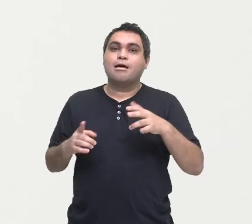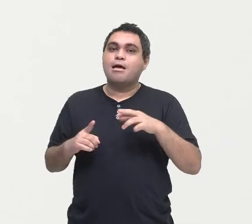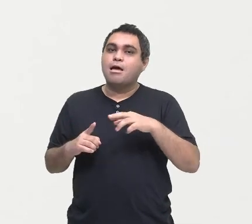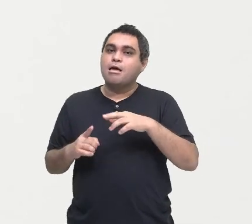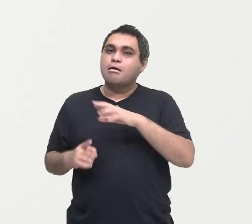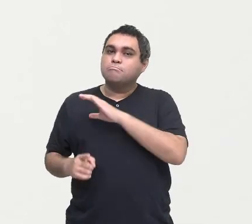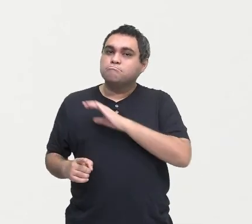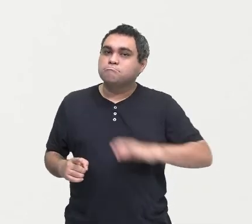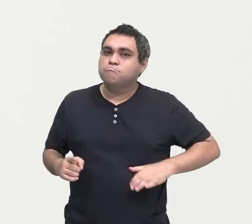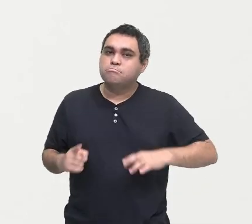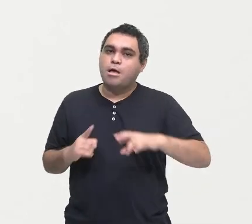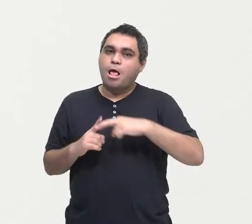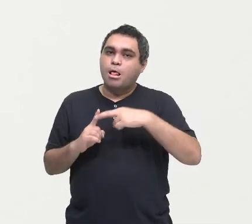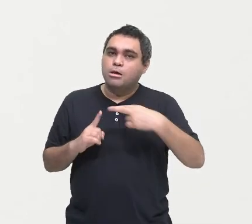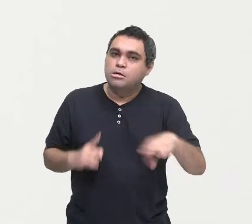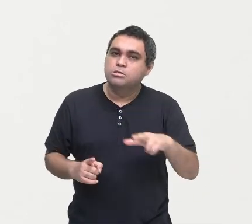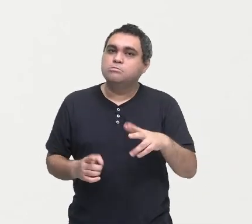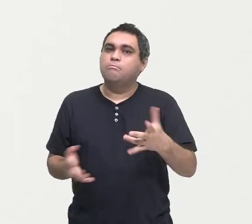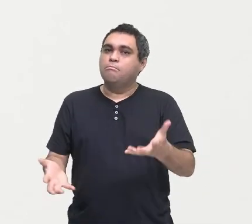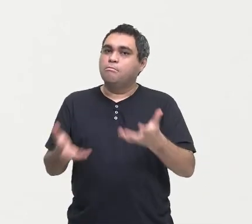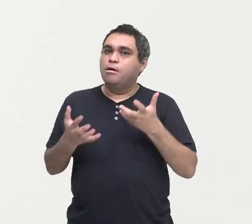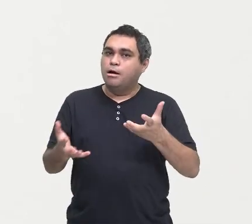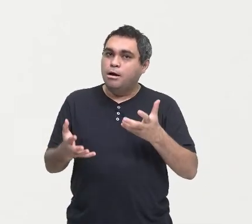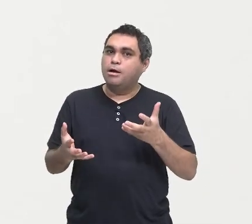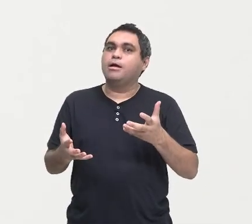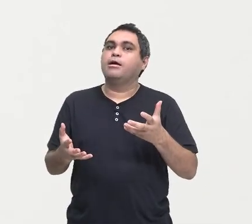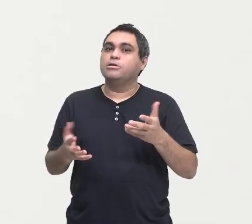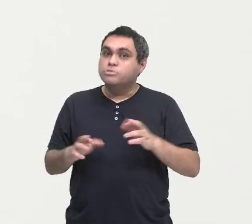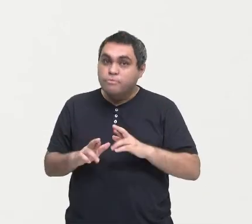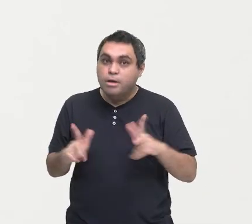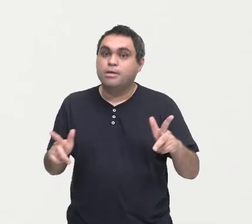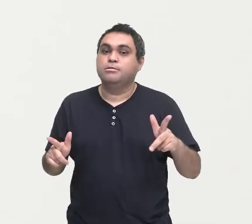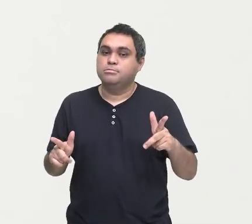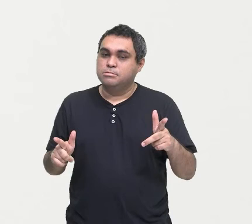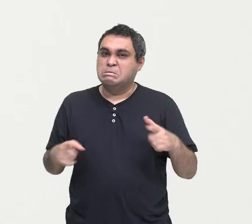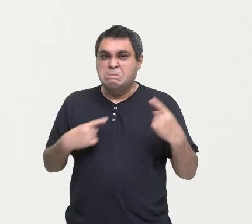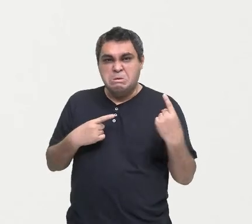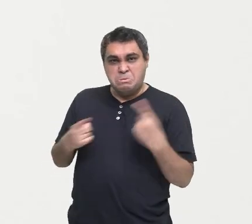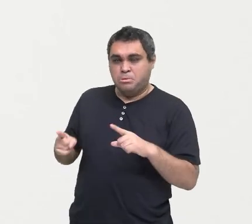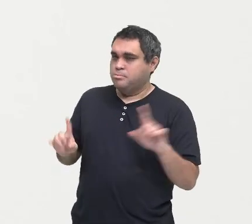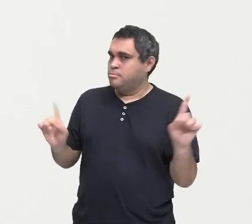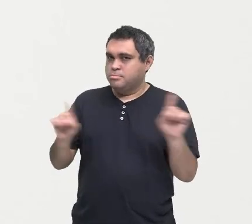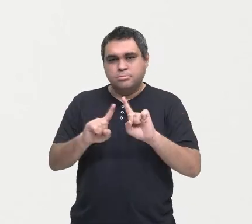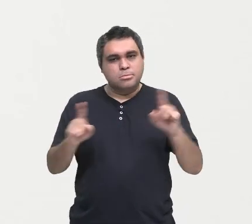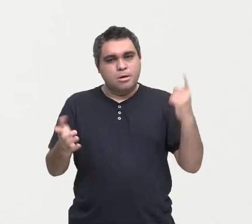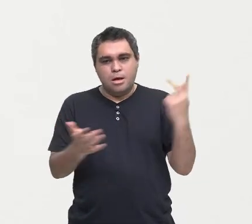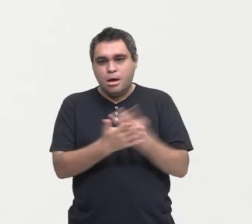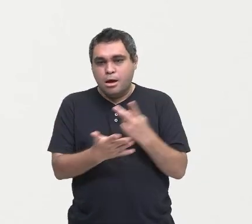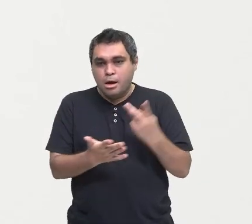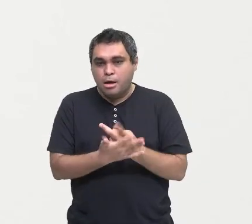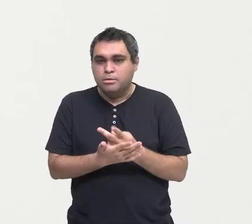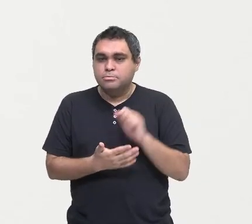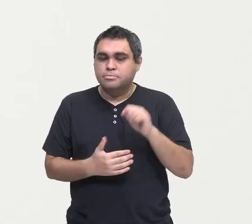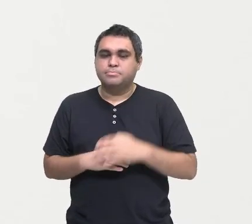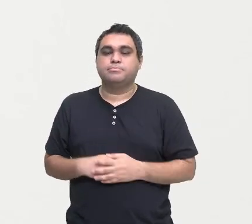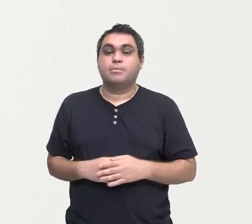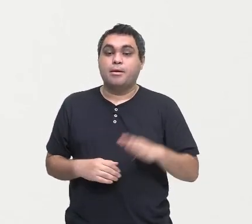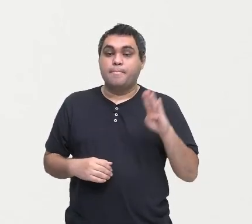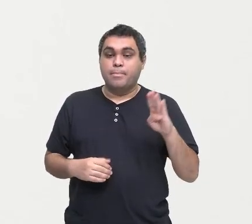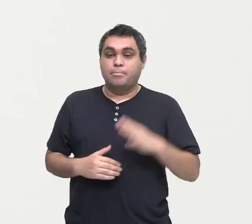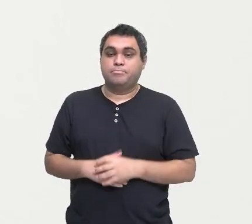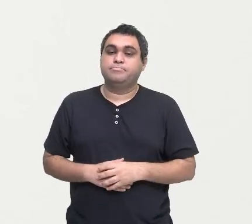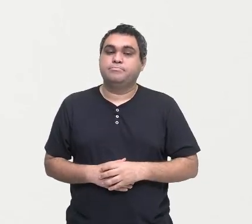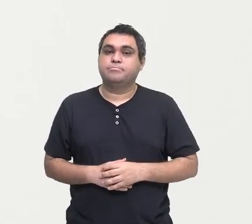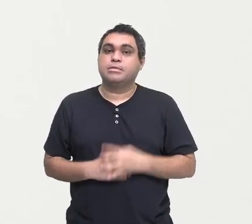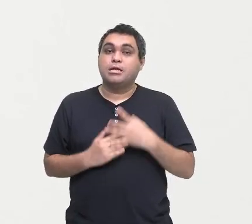ali dogmas cristãos, né? Trazer a moral cristã ali nos seus textos. O que mais que nós temos? A obra é